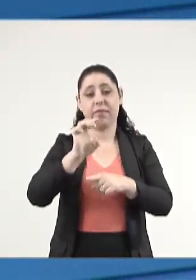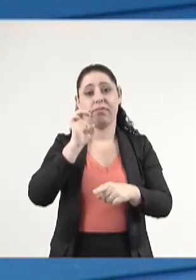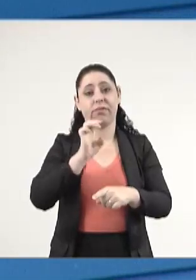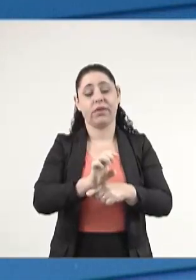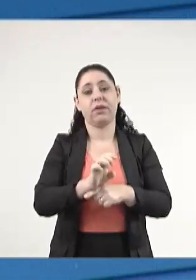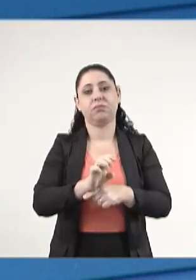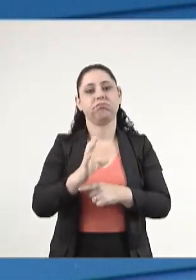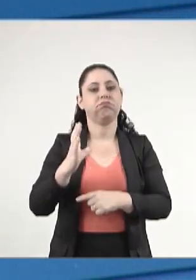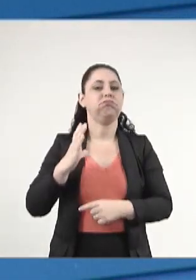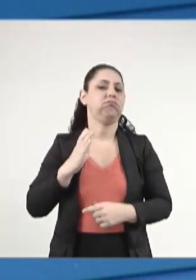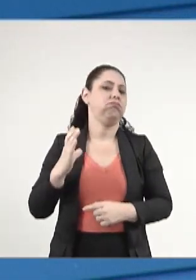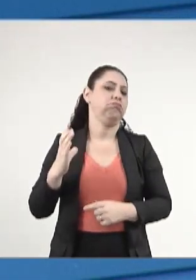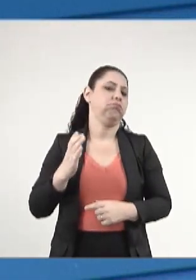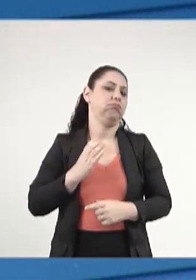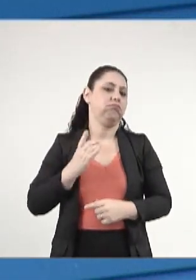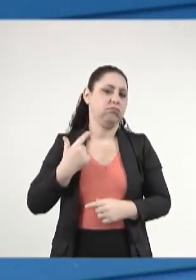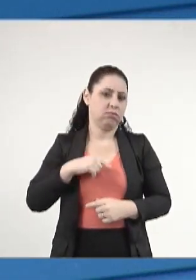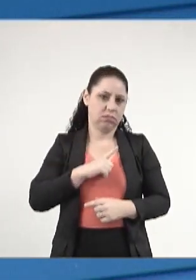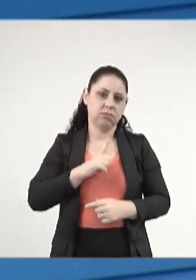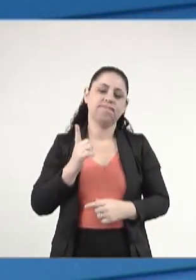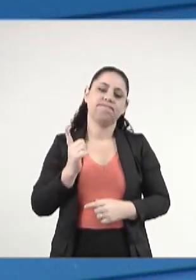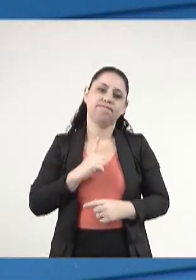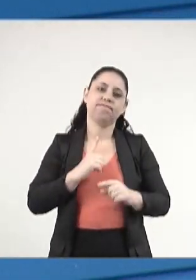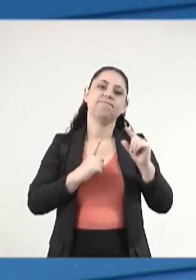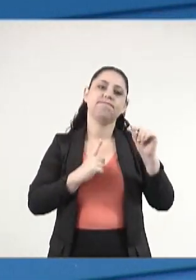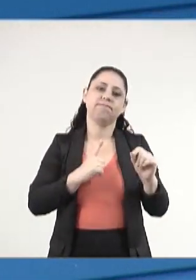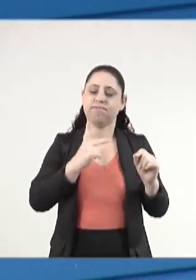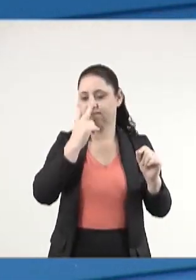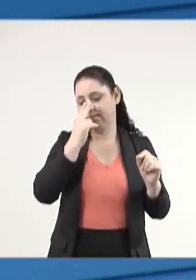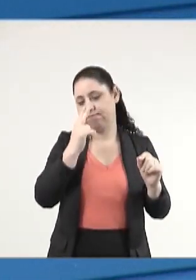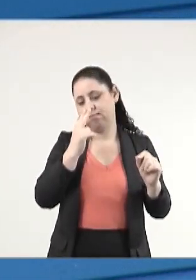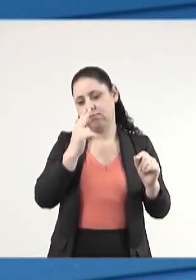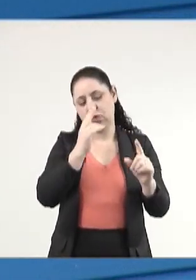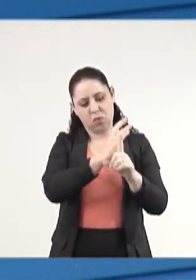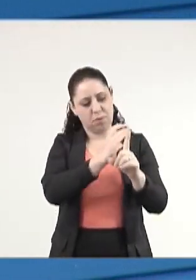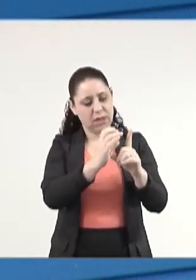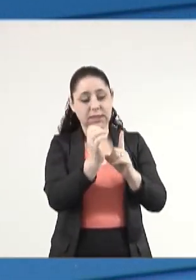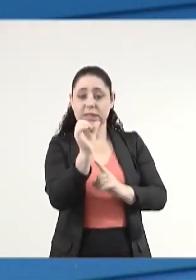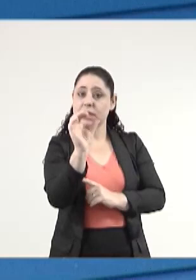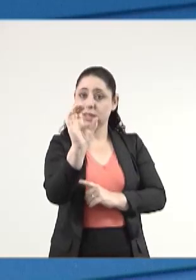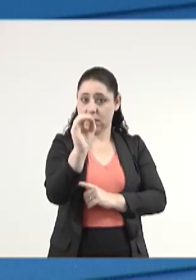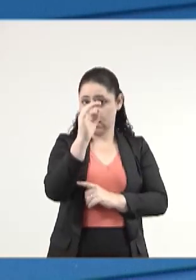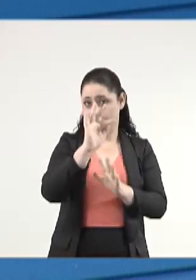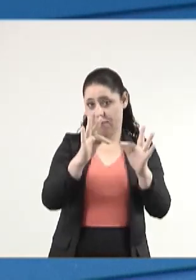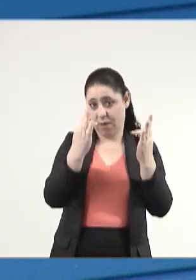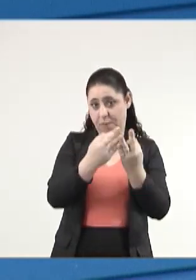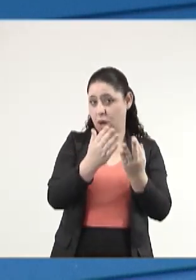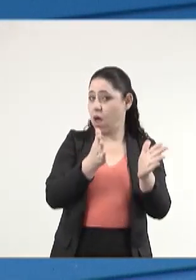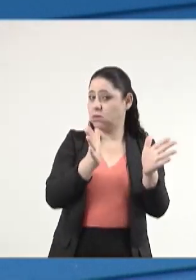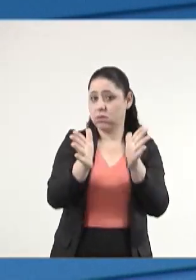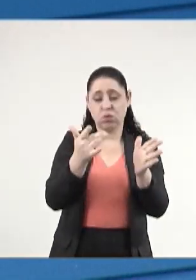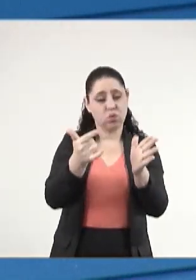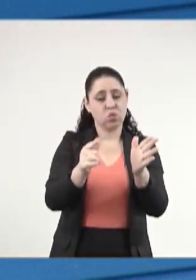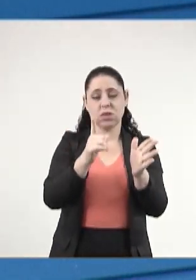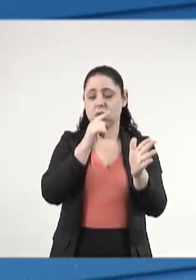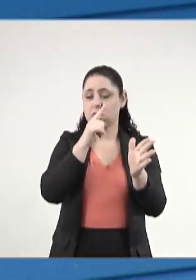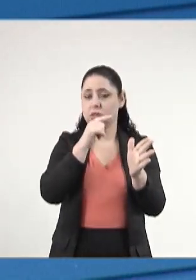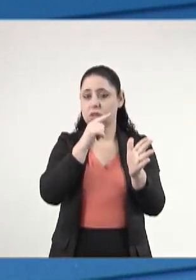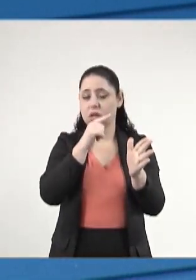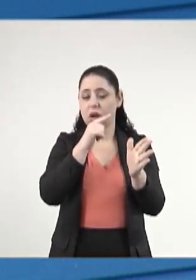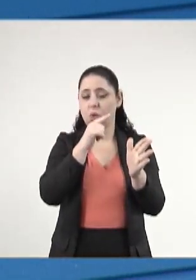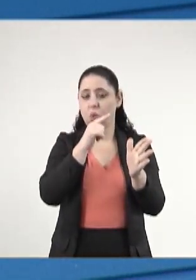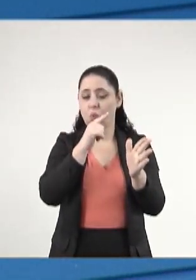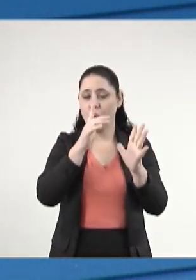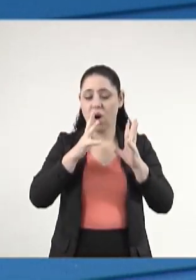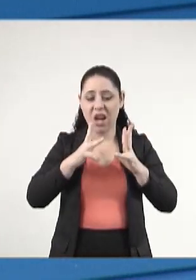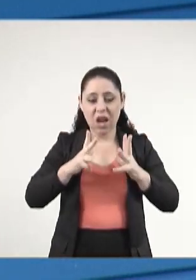estado rico, a gente tem uma comunidade com 60 famílias sem acesso à água potável,